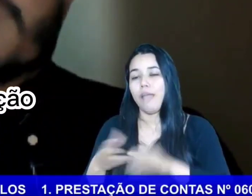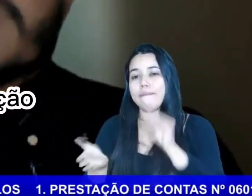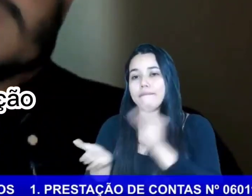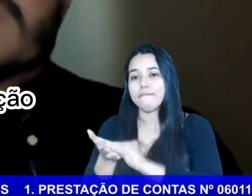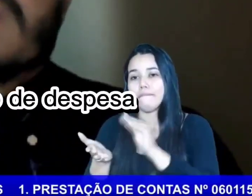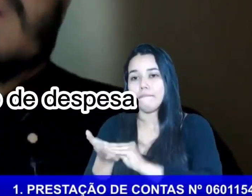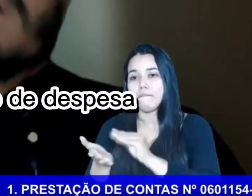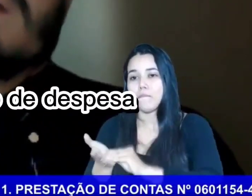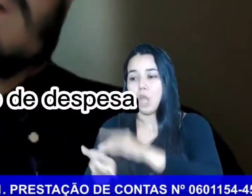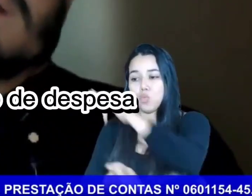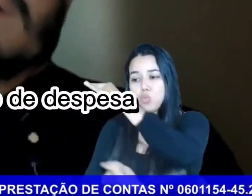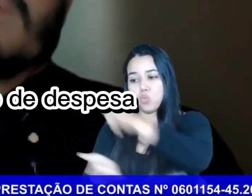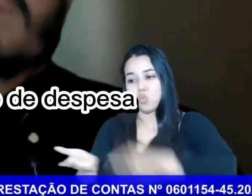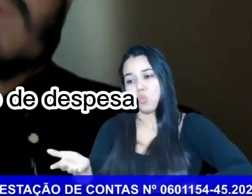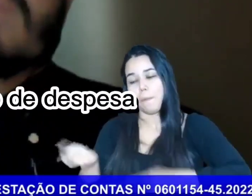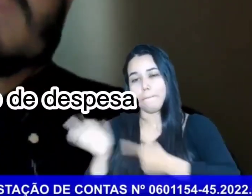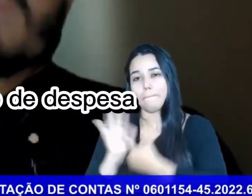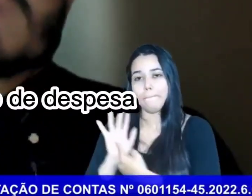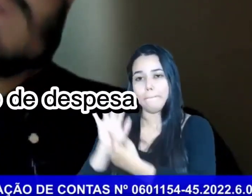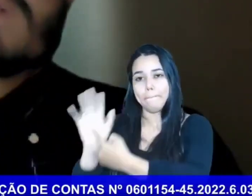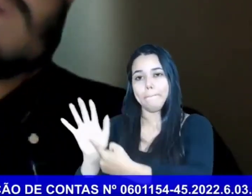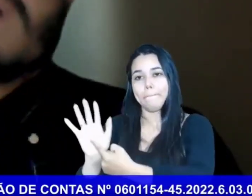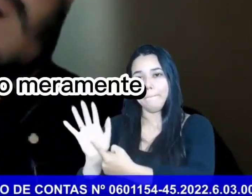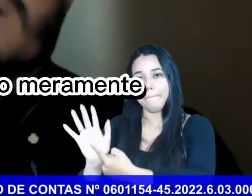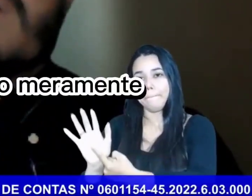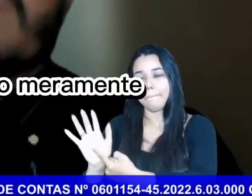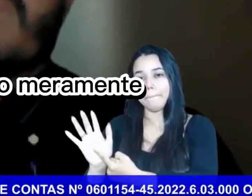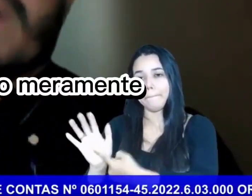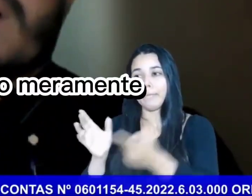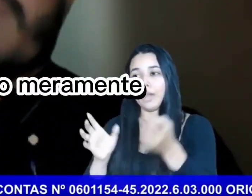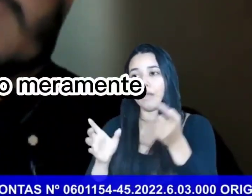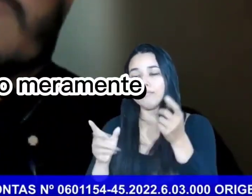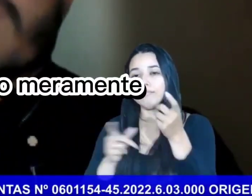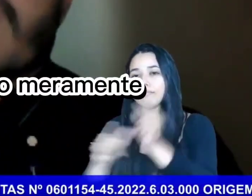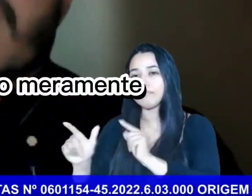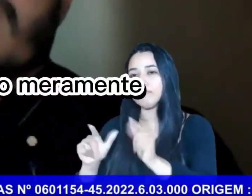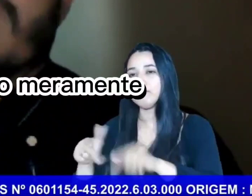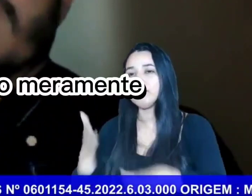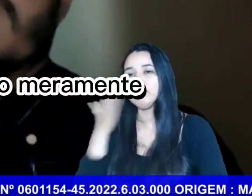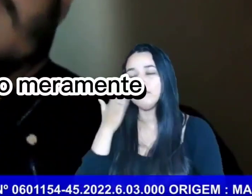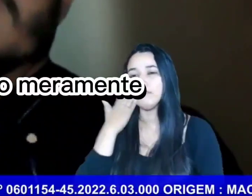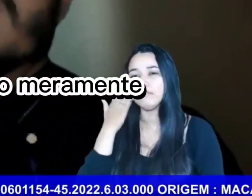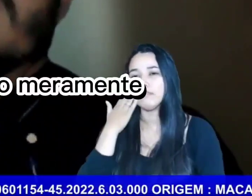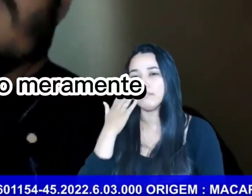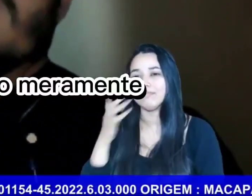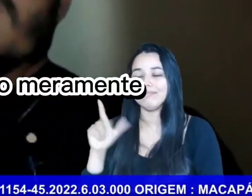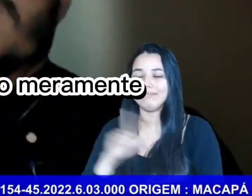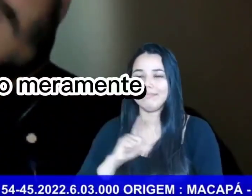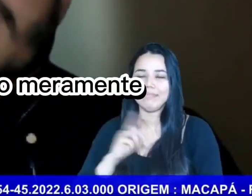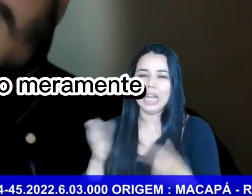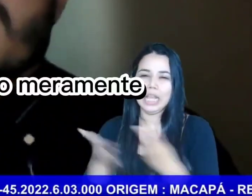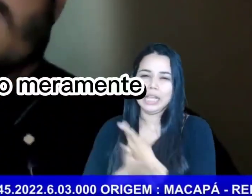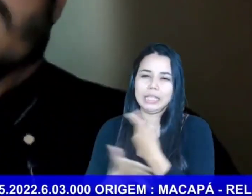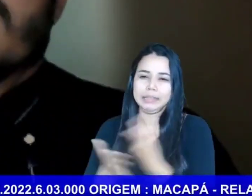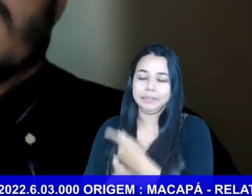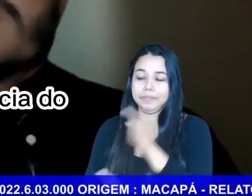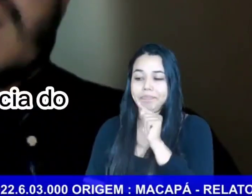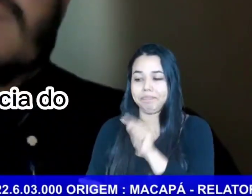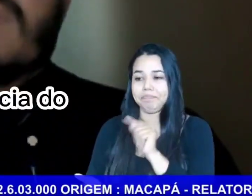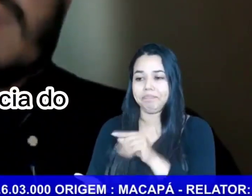de retificação do documento comprobatório de despesa, entendo que consubstancia erro meramente